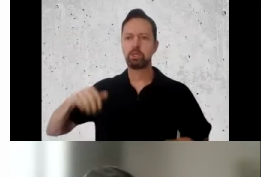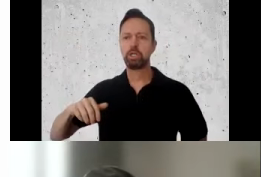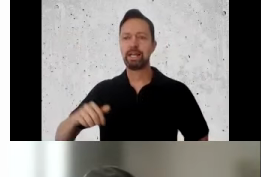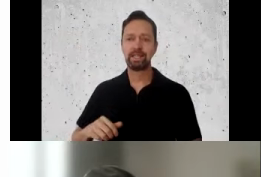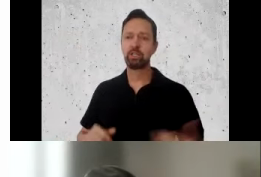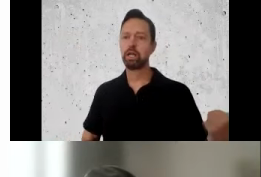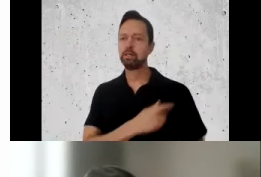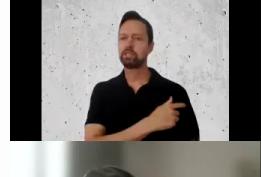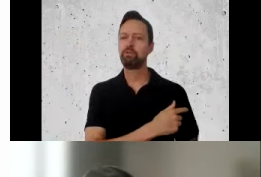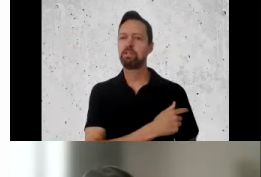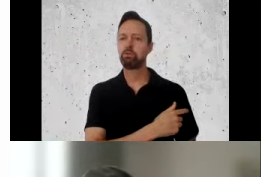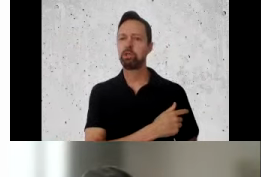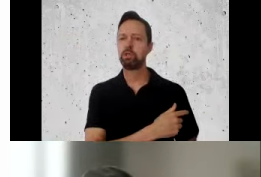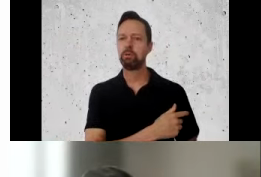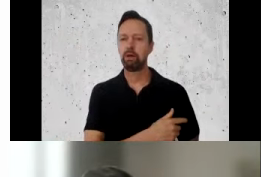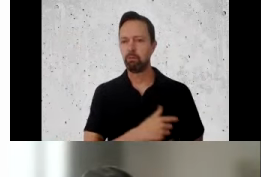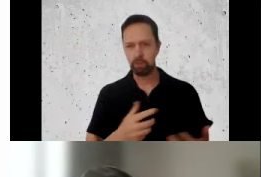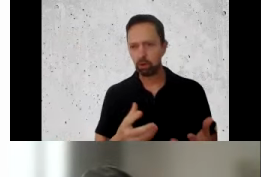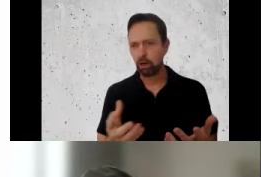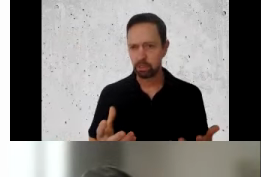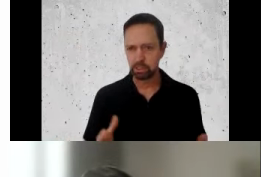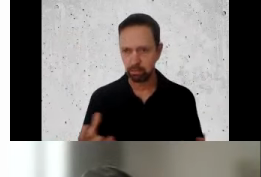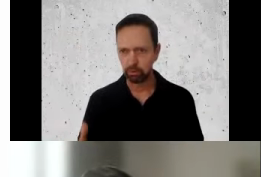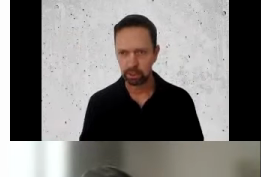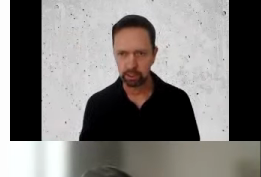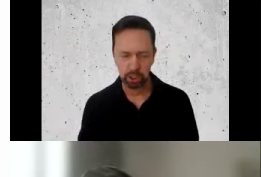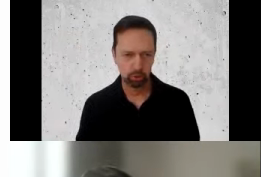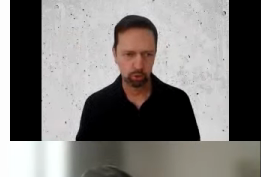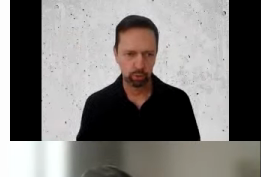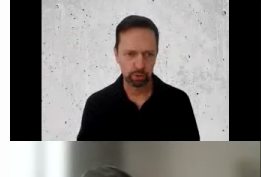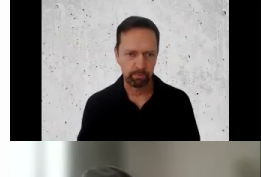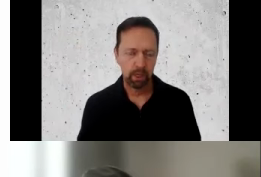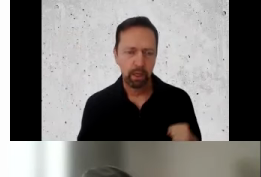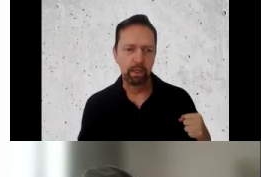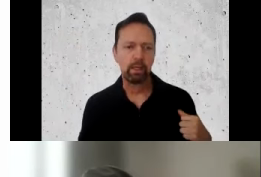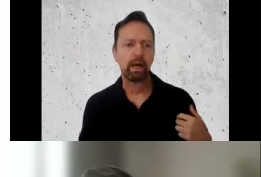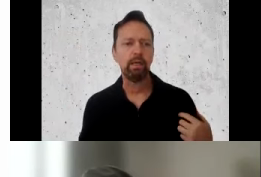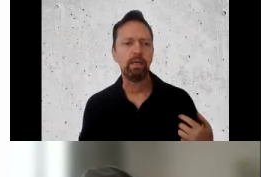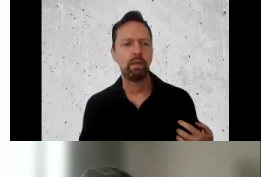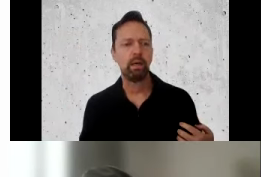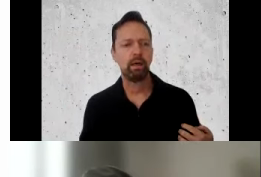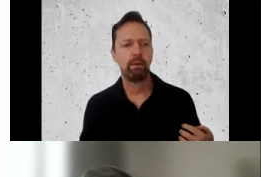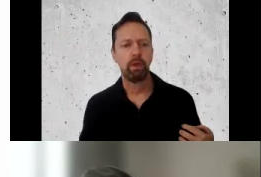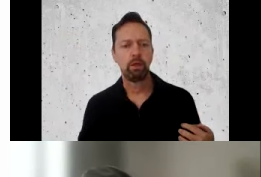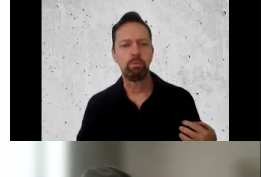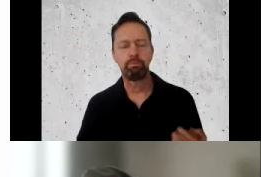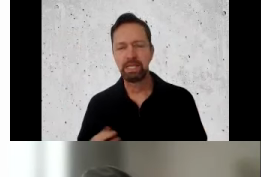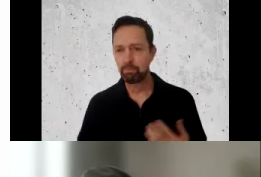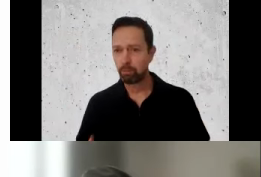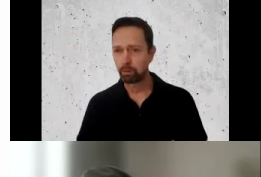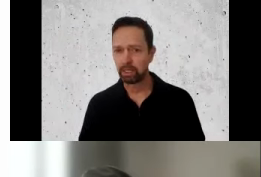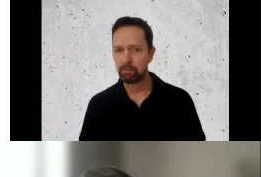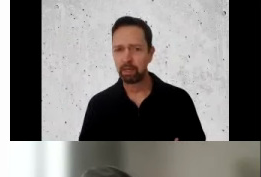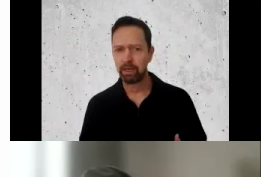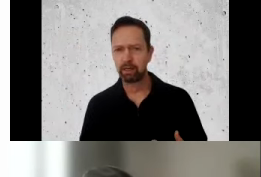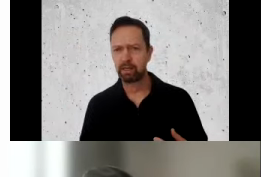fura, começa a tirar, você quer tirar antes que seu vizinho tire. É um commons, né? A tragédia dos comuns. E aí, e o